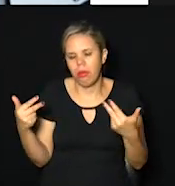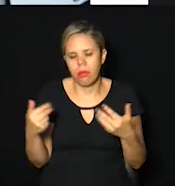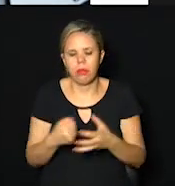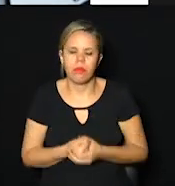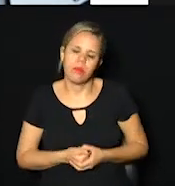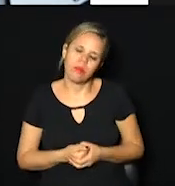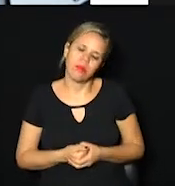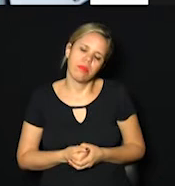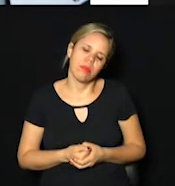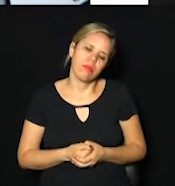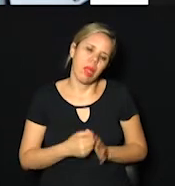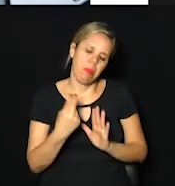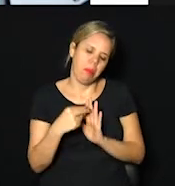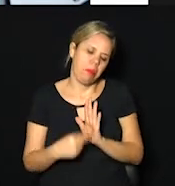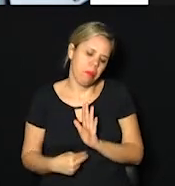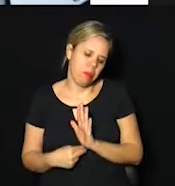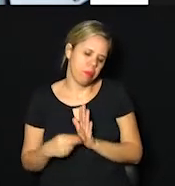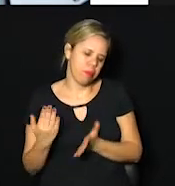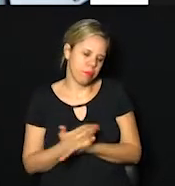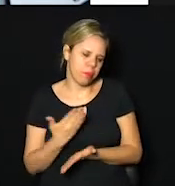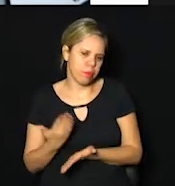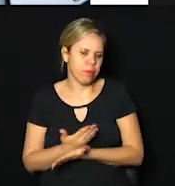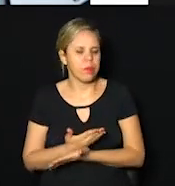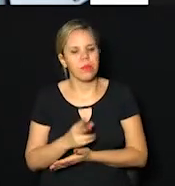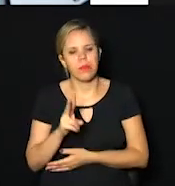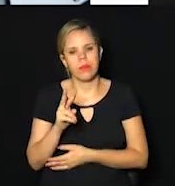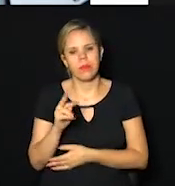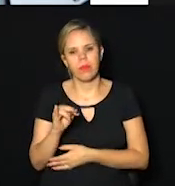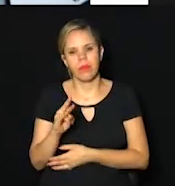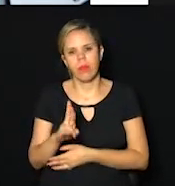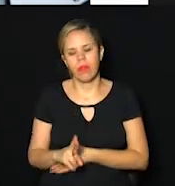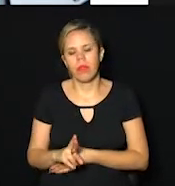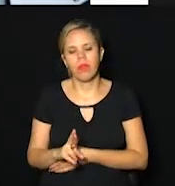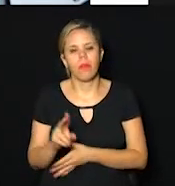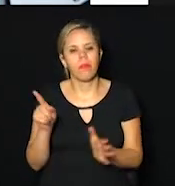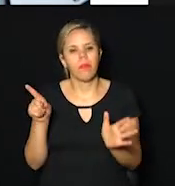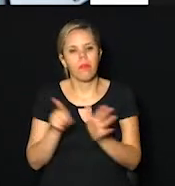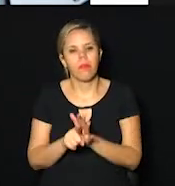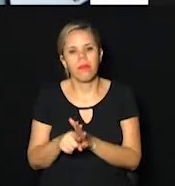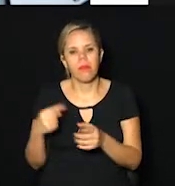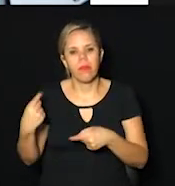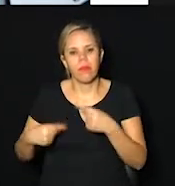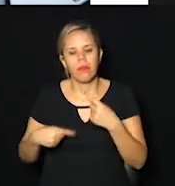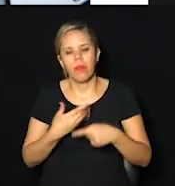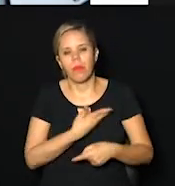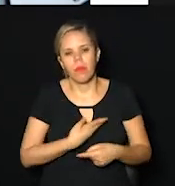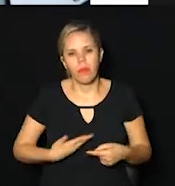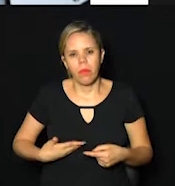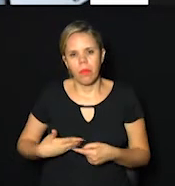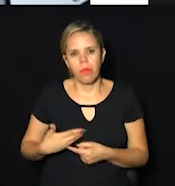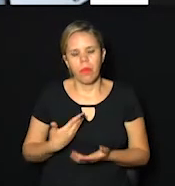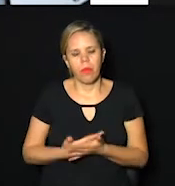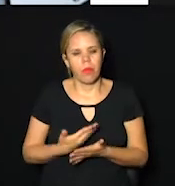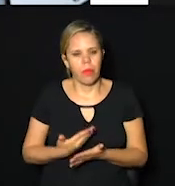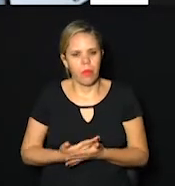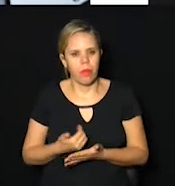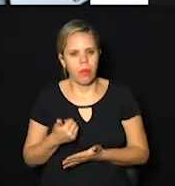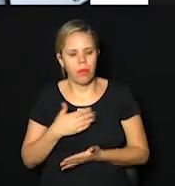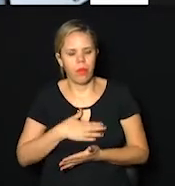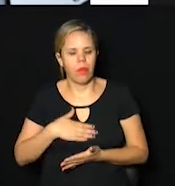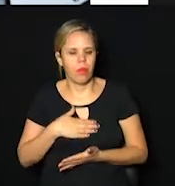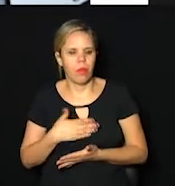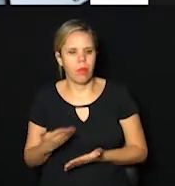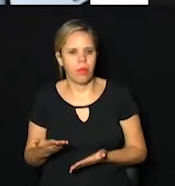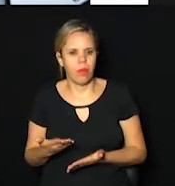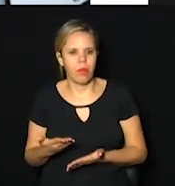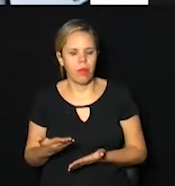uma boa lista aqui de livros. O Vitor também faz uma pergunta, estudante de políticas públicas na USP. Bacana, Vitor. Prazer.